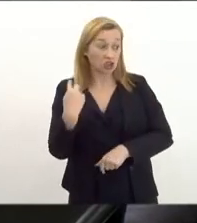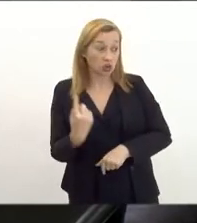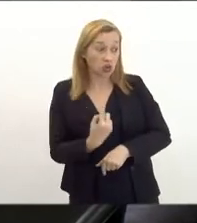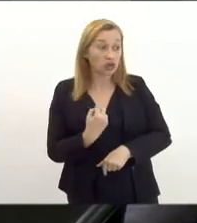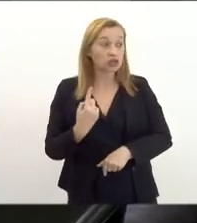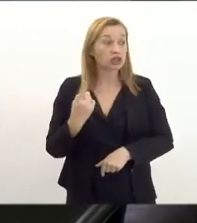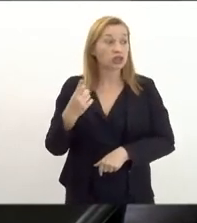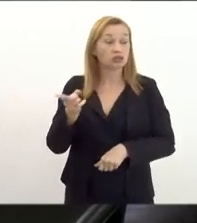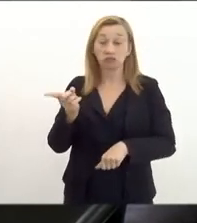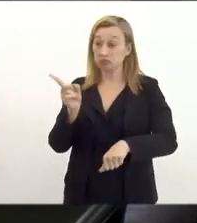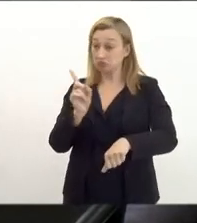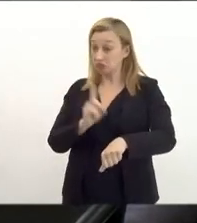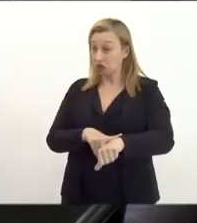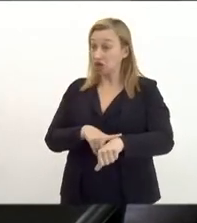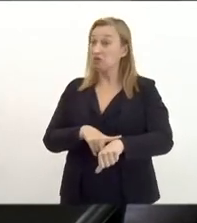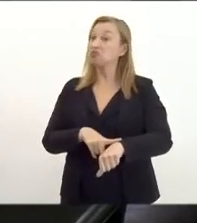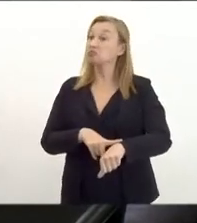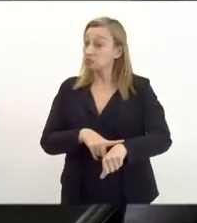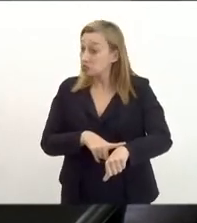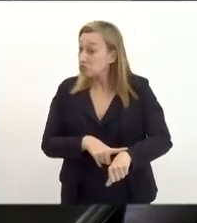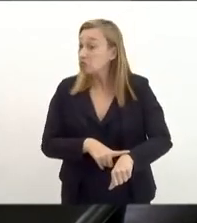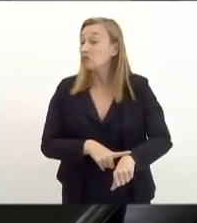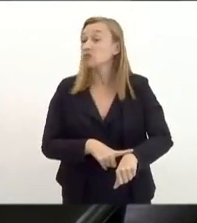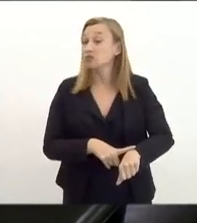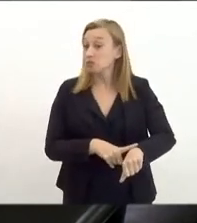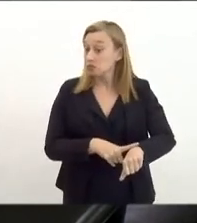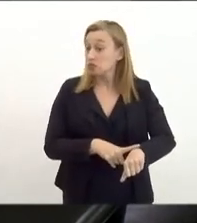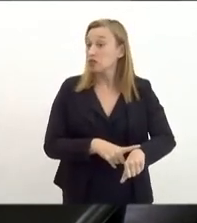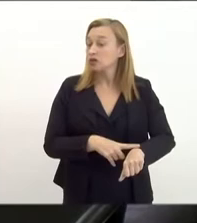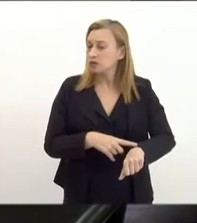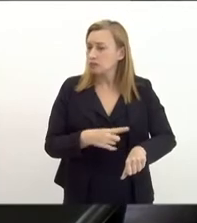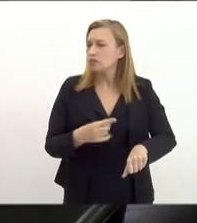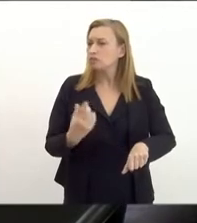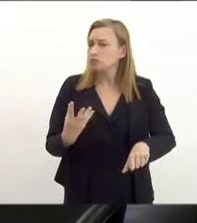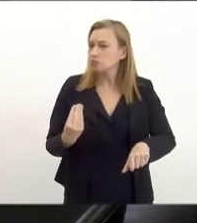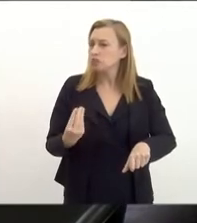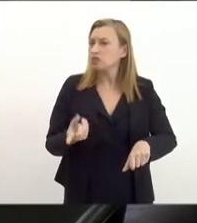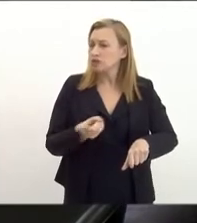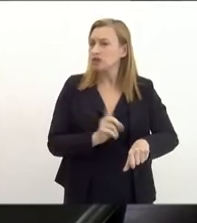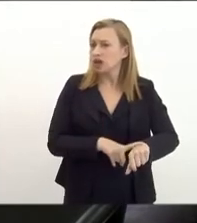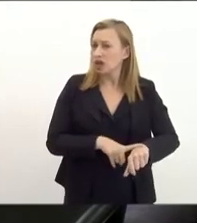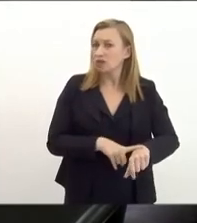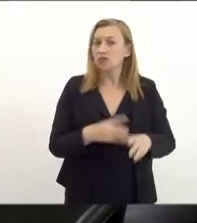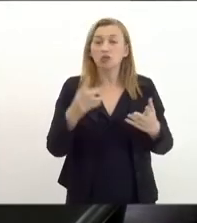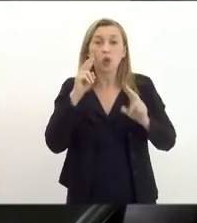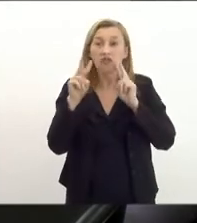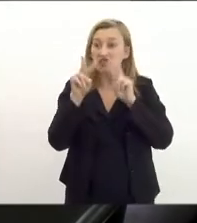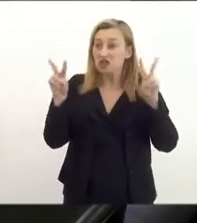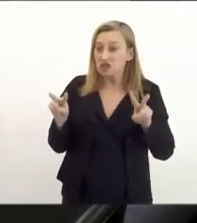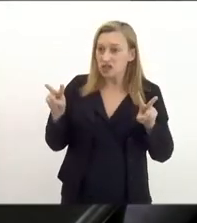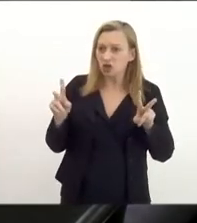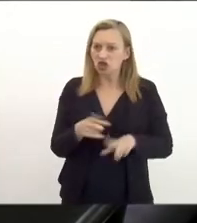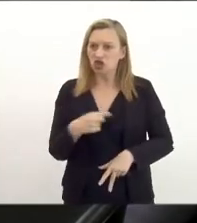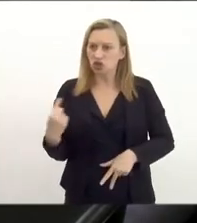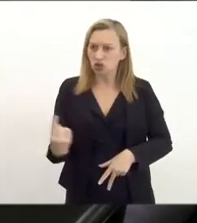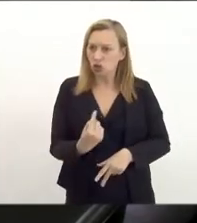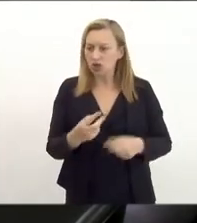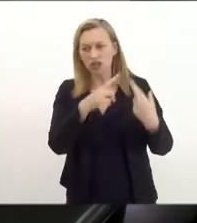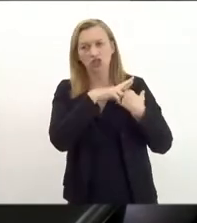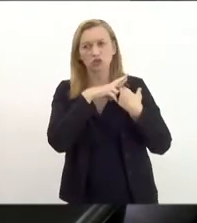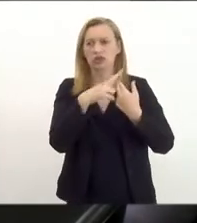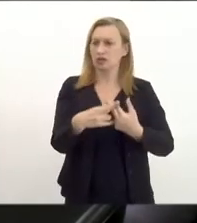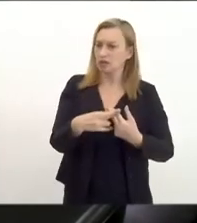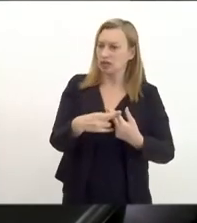estamos levando muito tempo não nós não estamos se nós levarmos muito tempo do ponto de vista das nossas